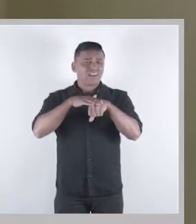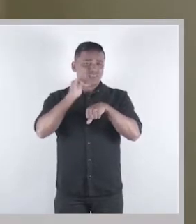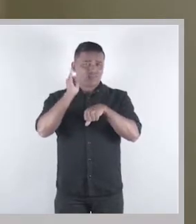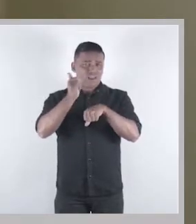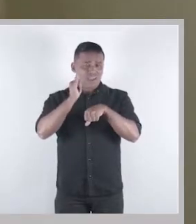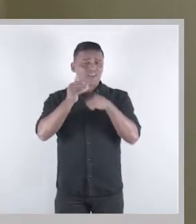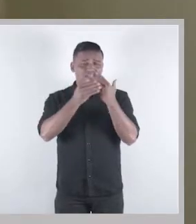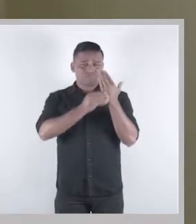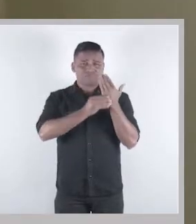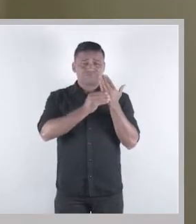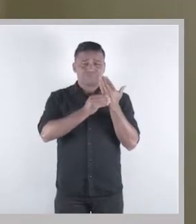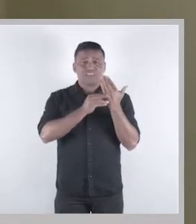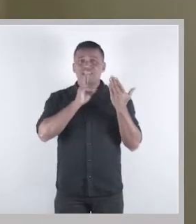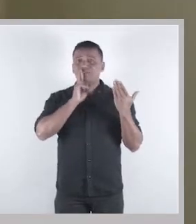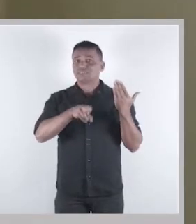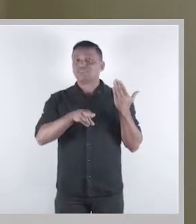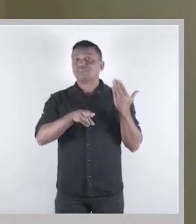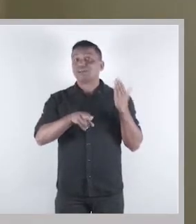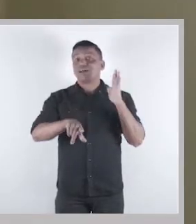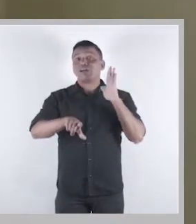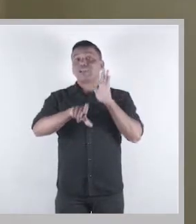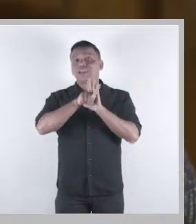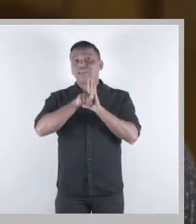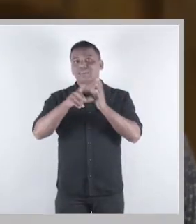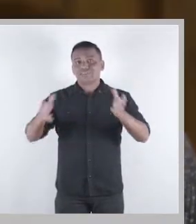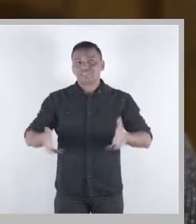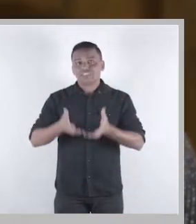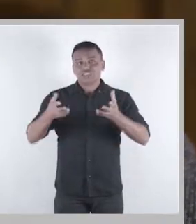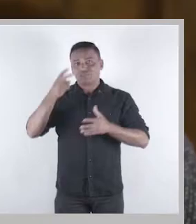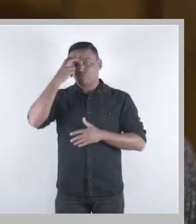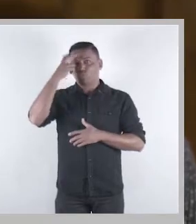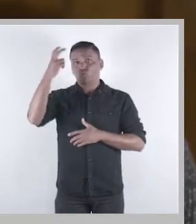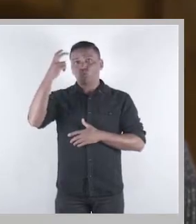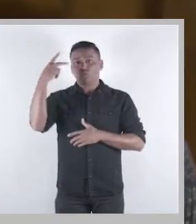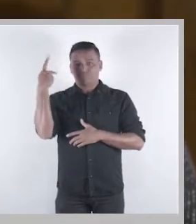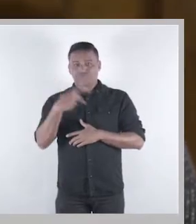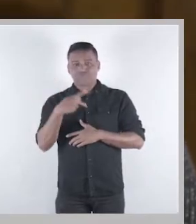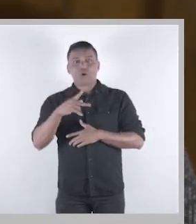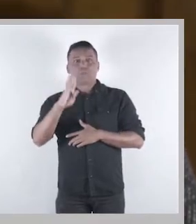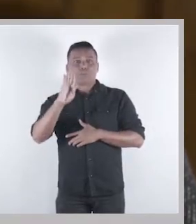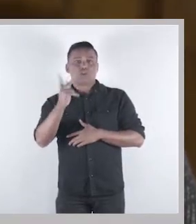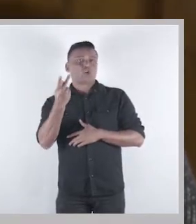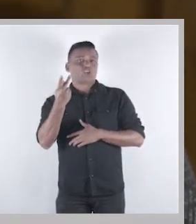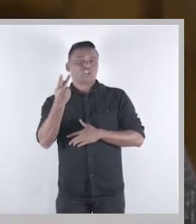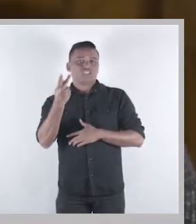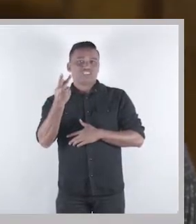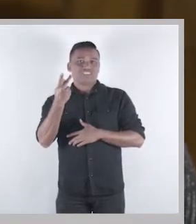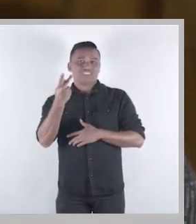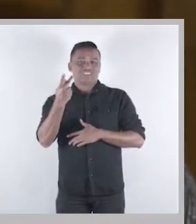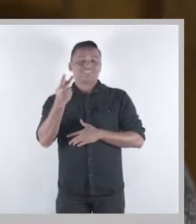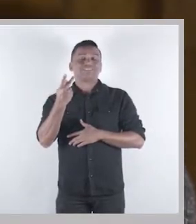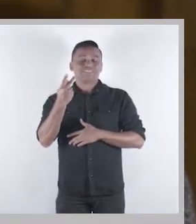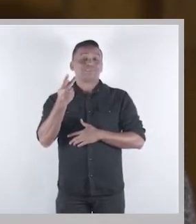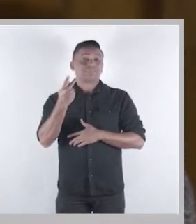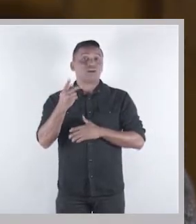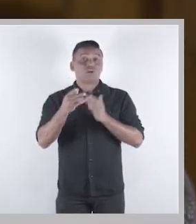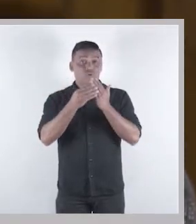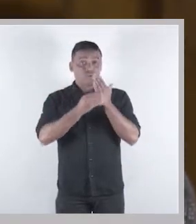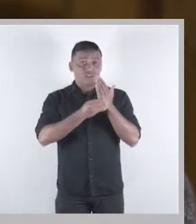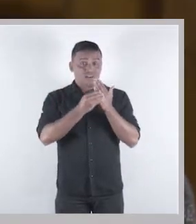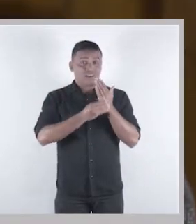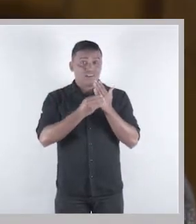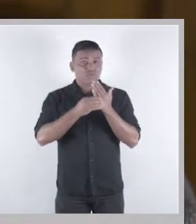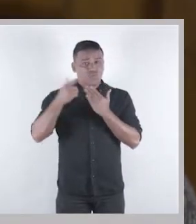da prefeitura de Belo Horizonte e o próprio livro O fora de alcance da memória né que é o foi